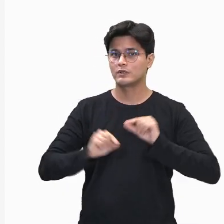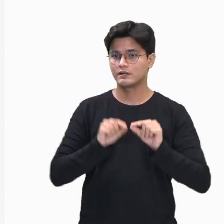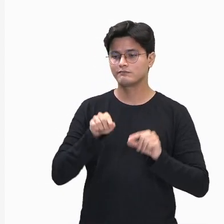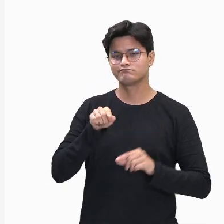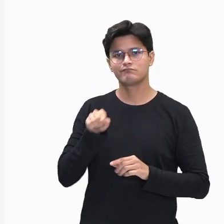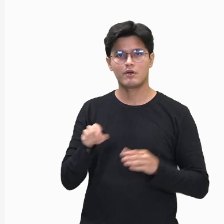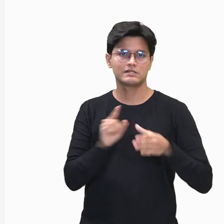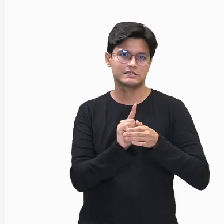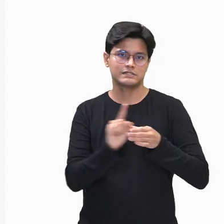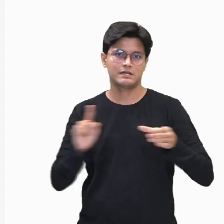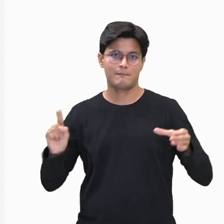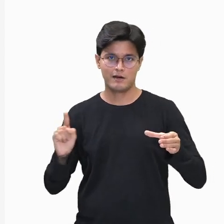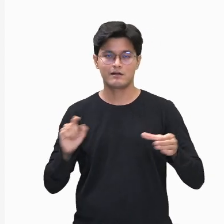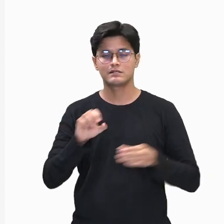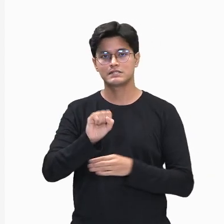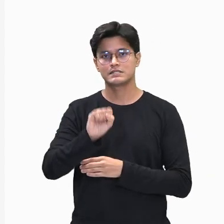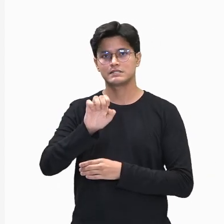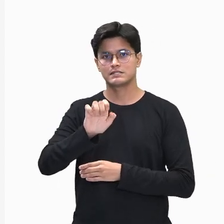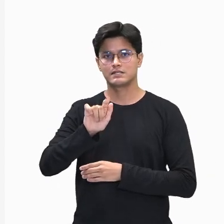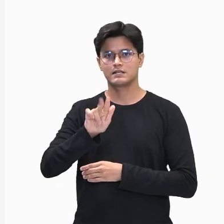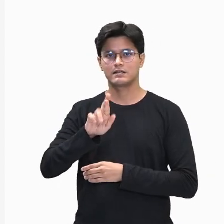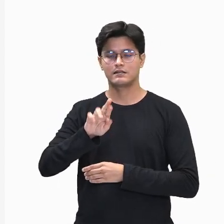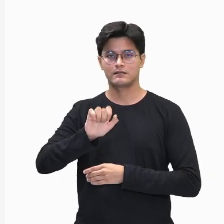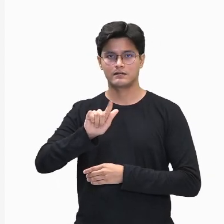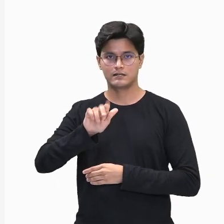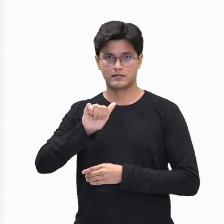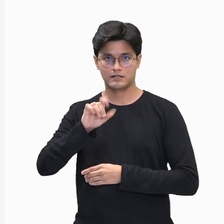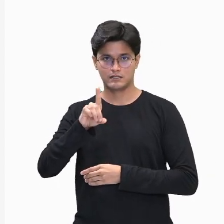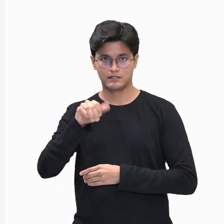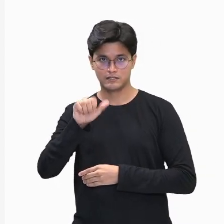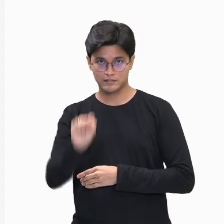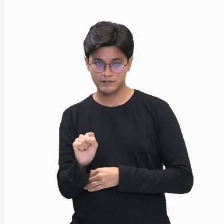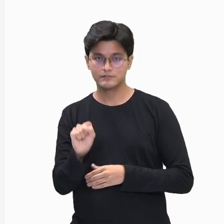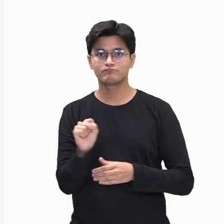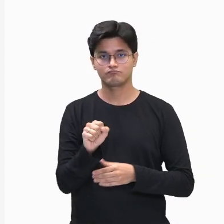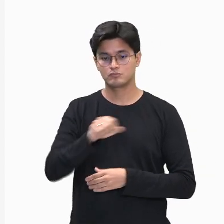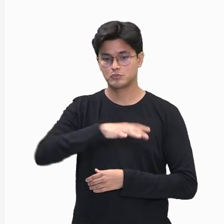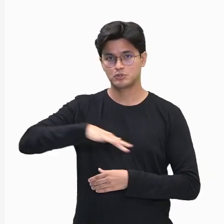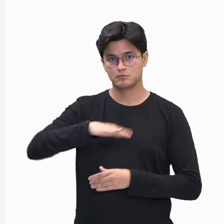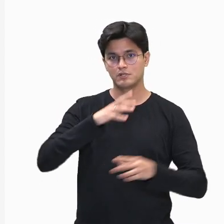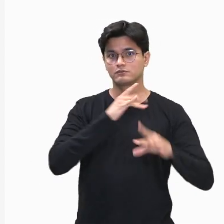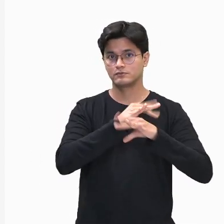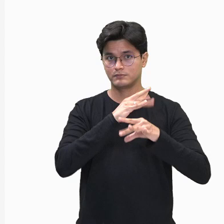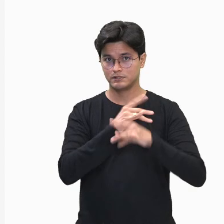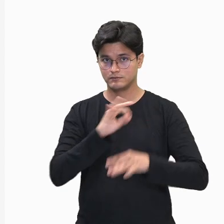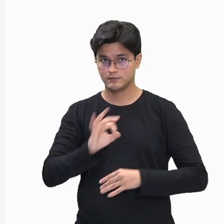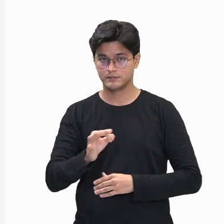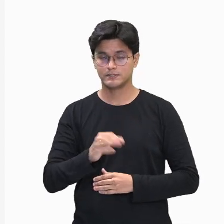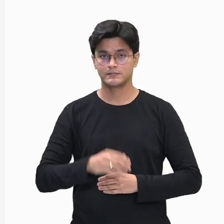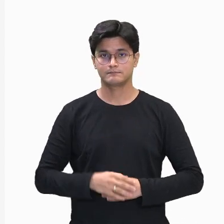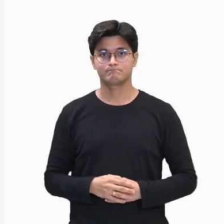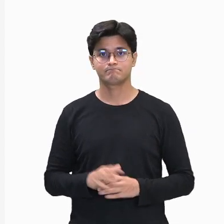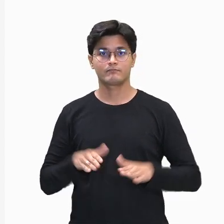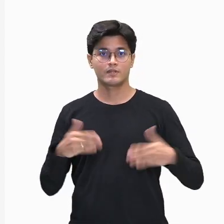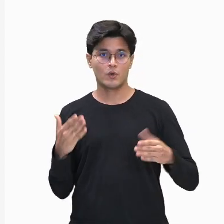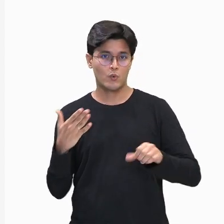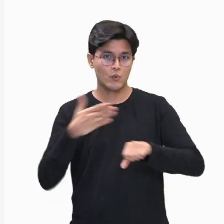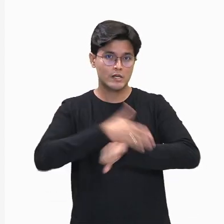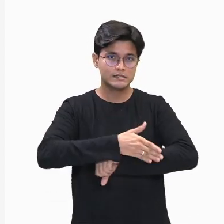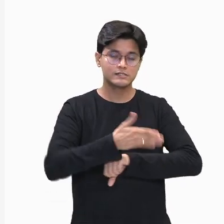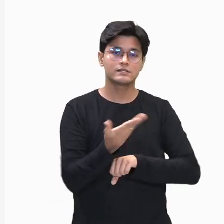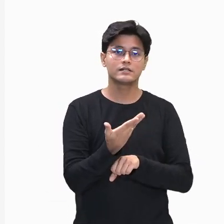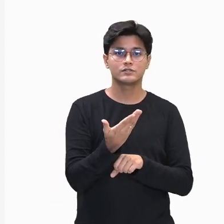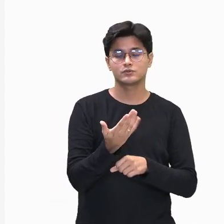espaço urbano, nessa análise que estamos fazendo. O acesso desigual, então, a serviços básicos